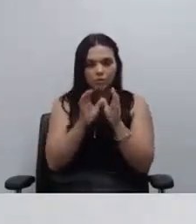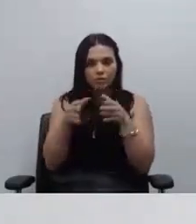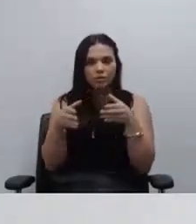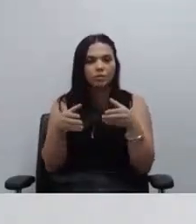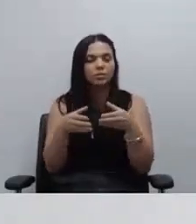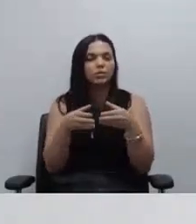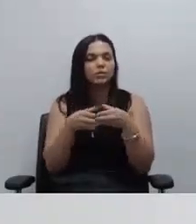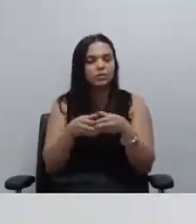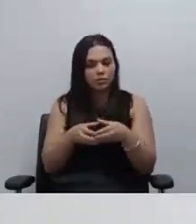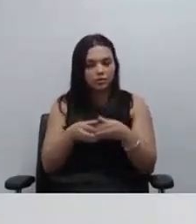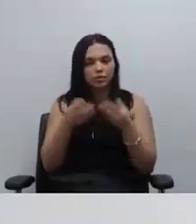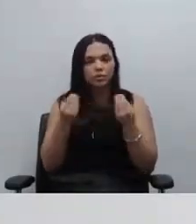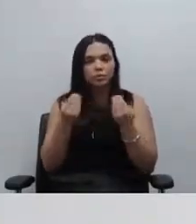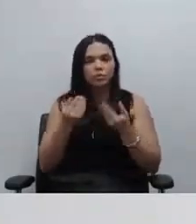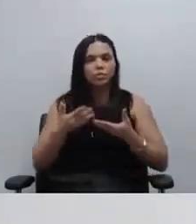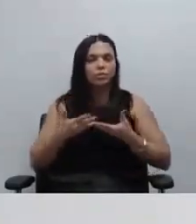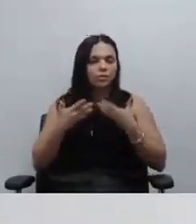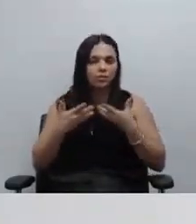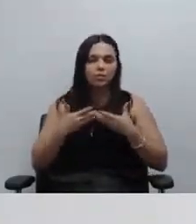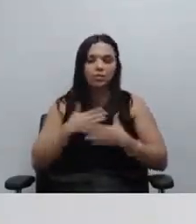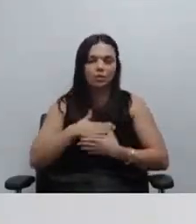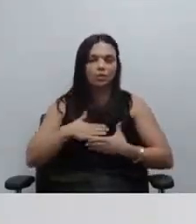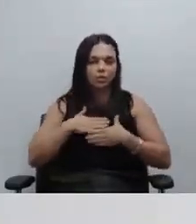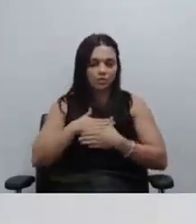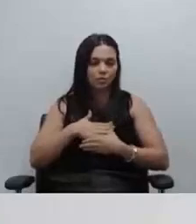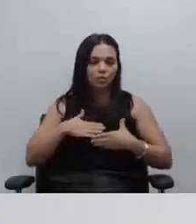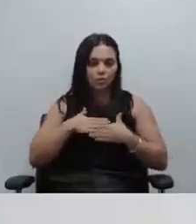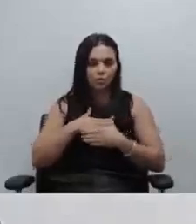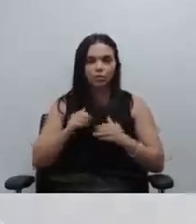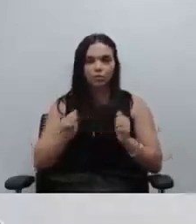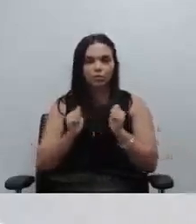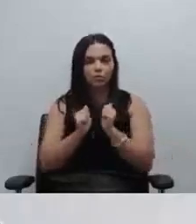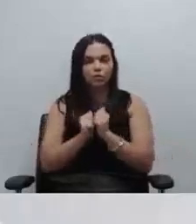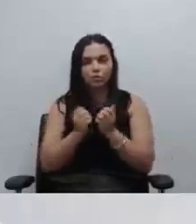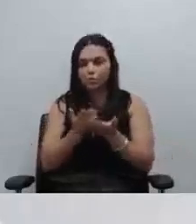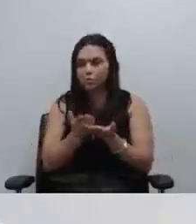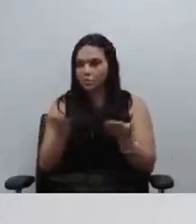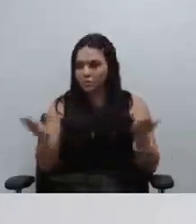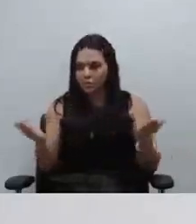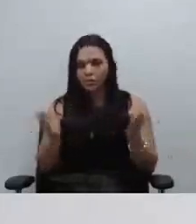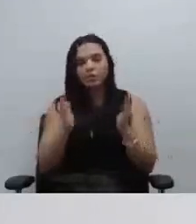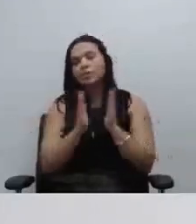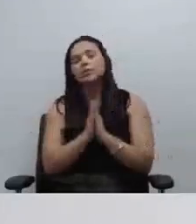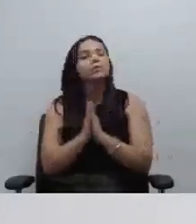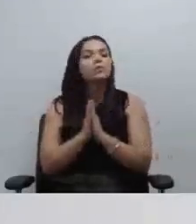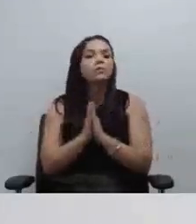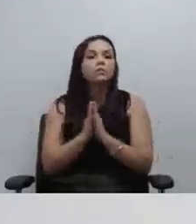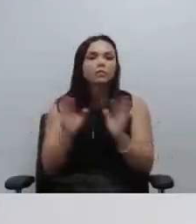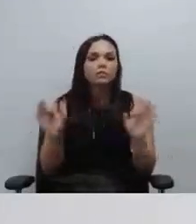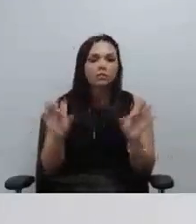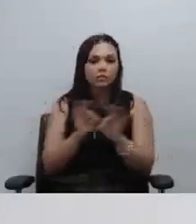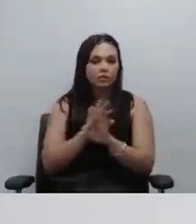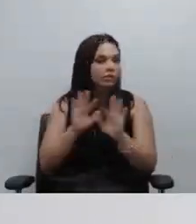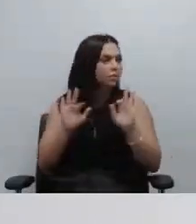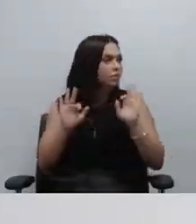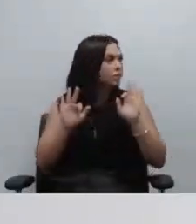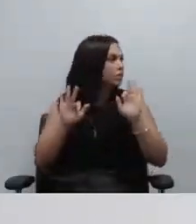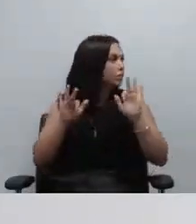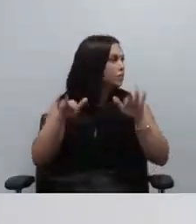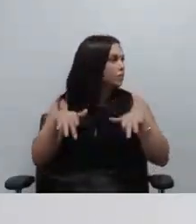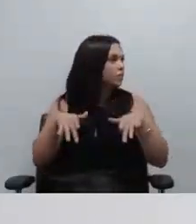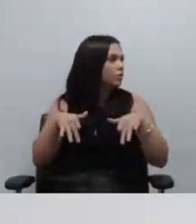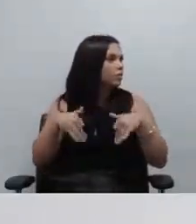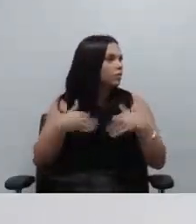da nossa gestão. Foi uma alegria e um prazer estar durante esse dia com todos e todas. Estamos encerrando por aqui, então.